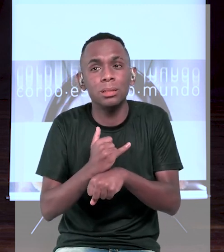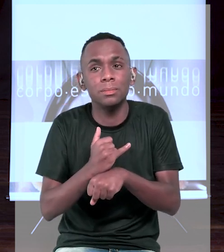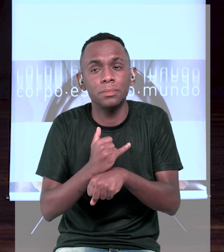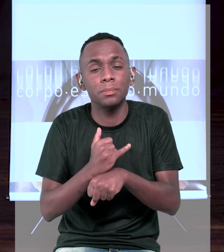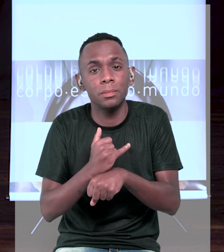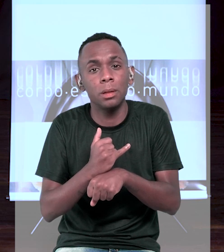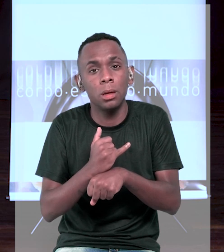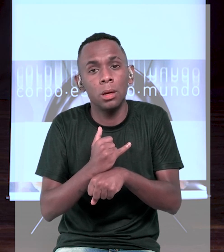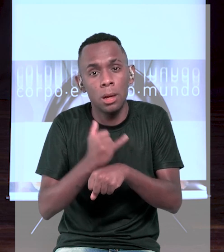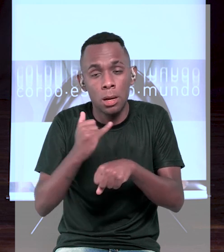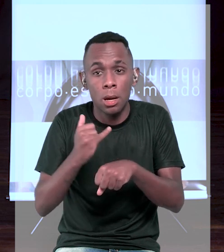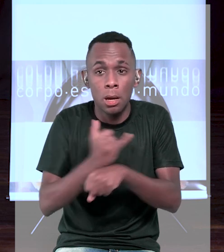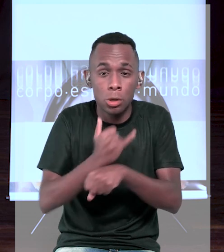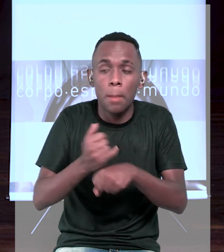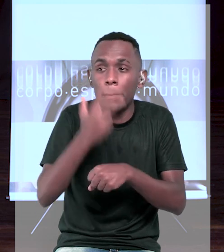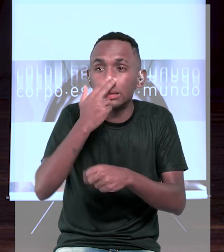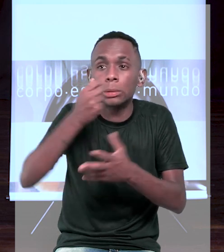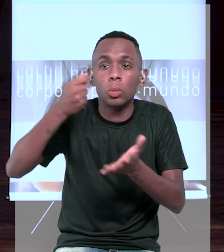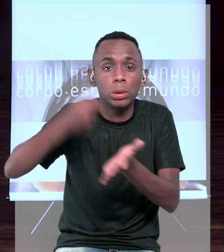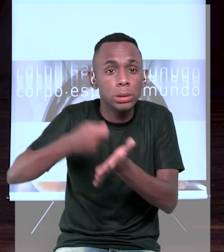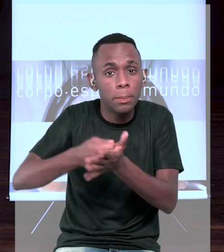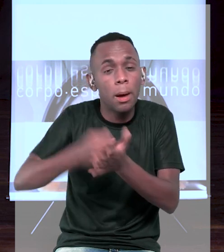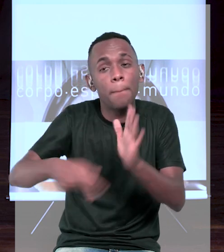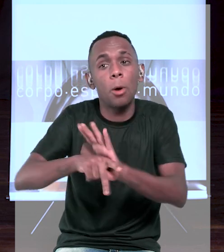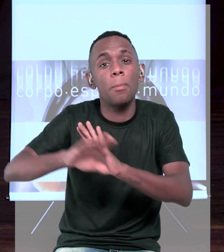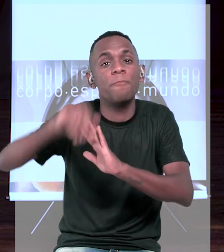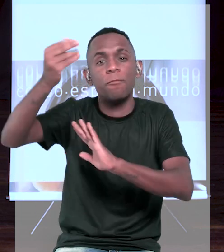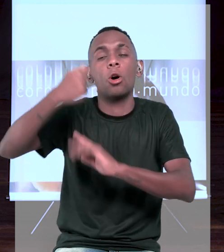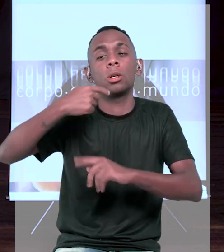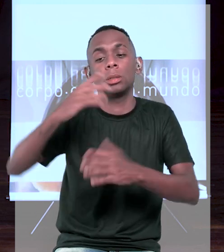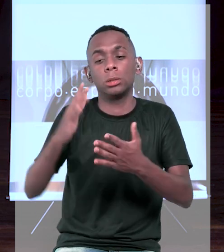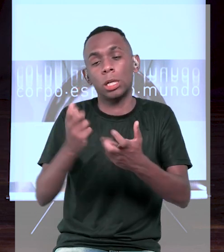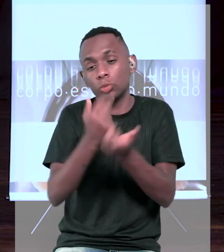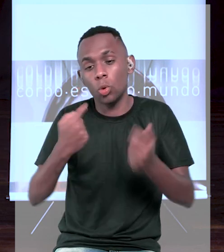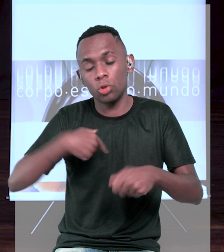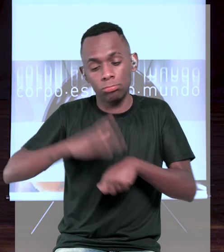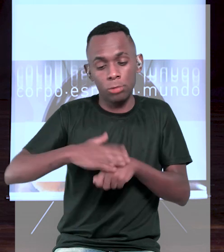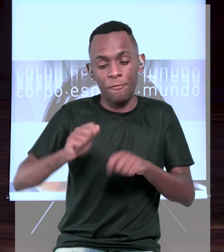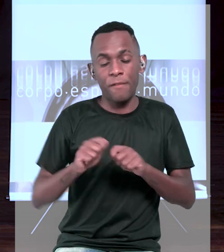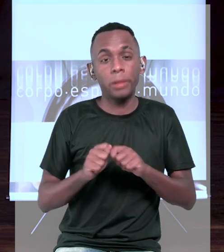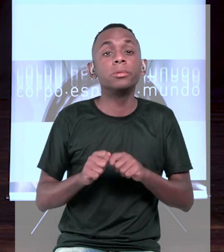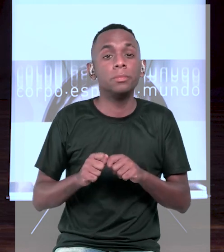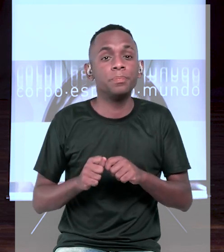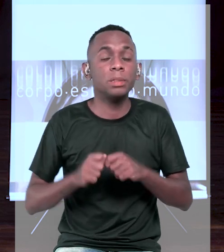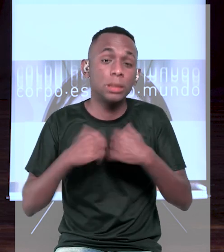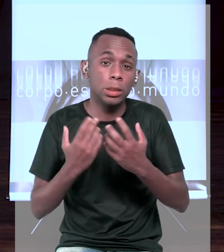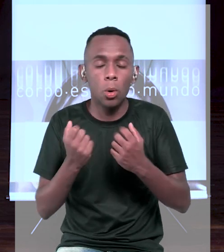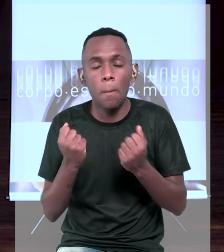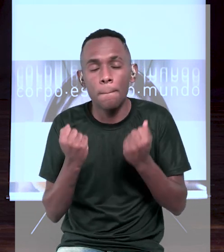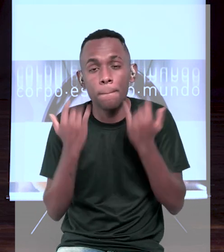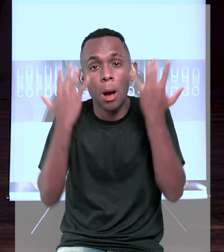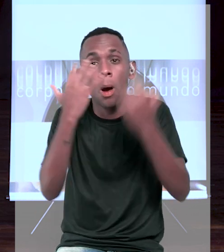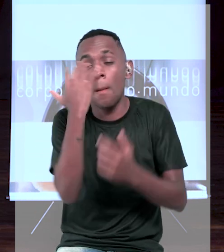heteronomia, uma determinação externa sobre o que eu faço. Nesse sentido, paixão,